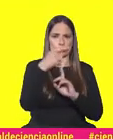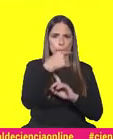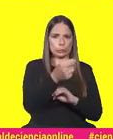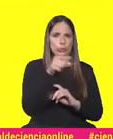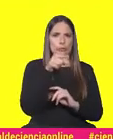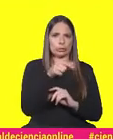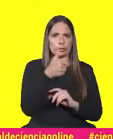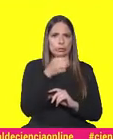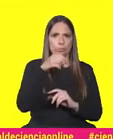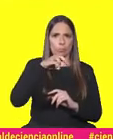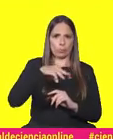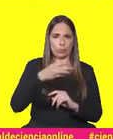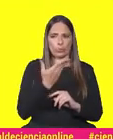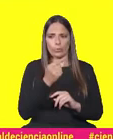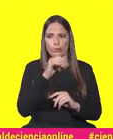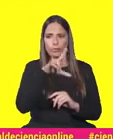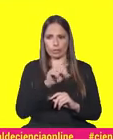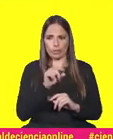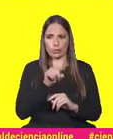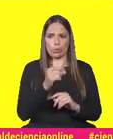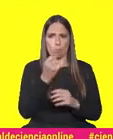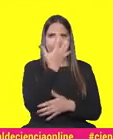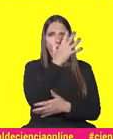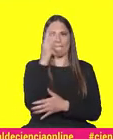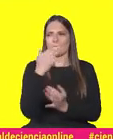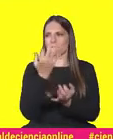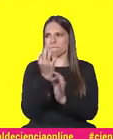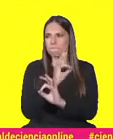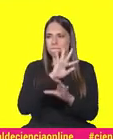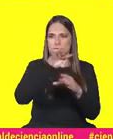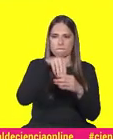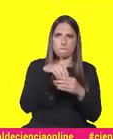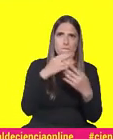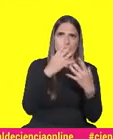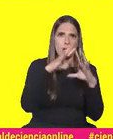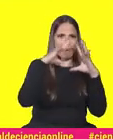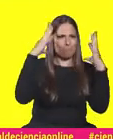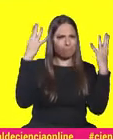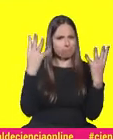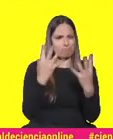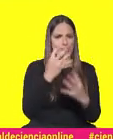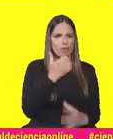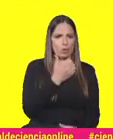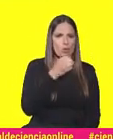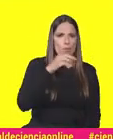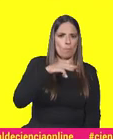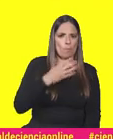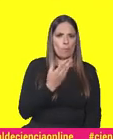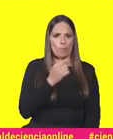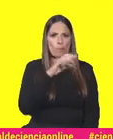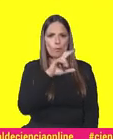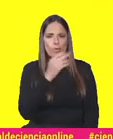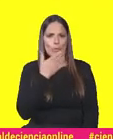uma espécie, ela própria, uma árvore fantástica que mistura o facto de ser enorme com uma